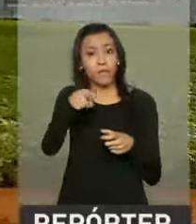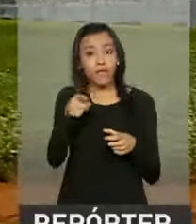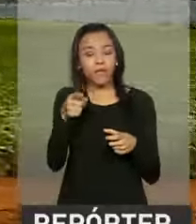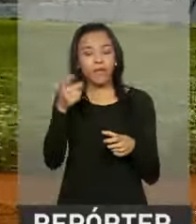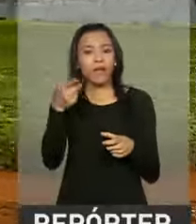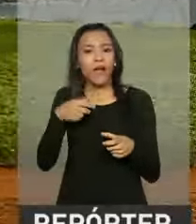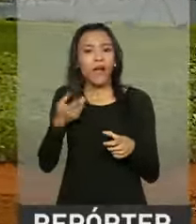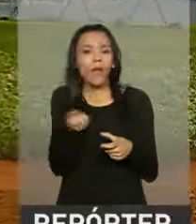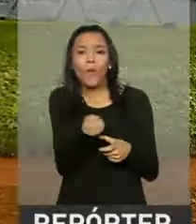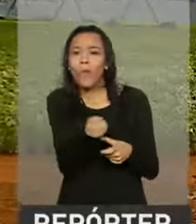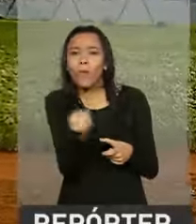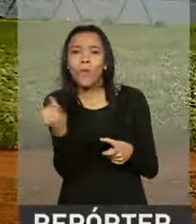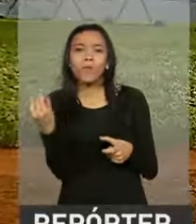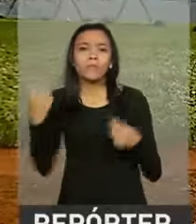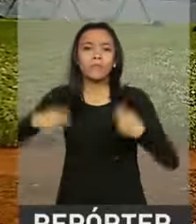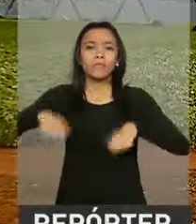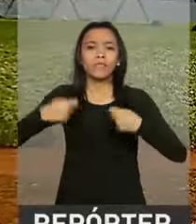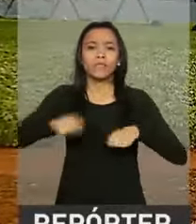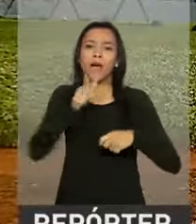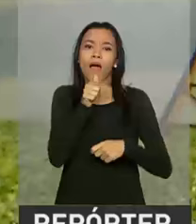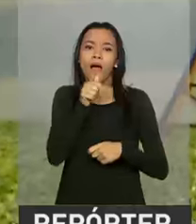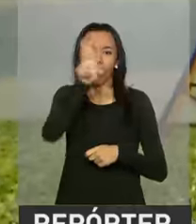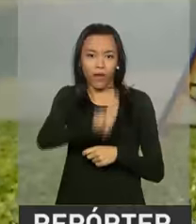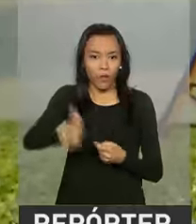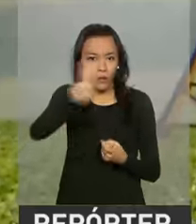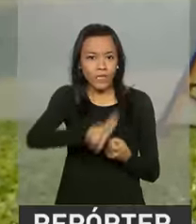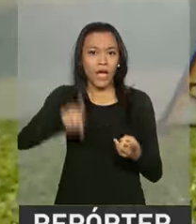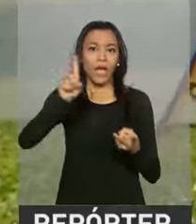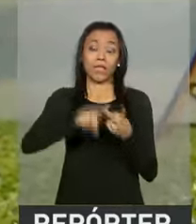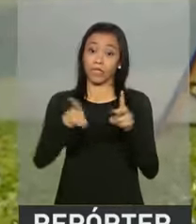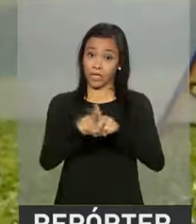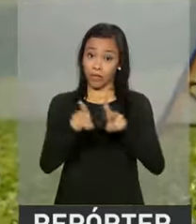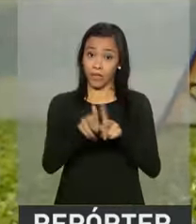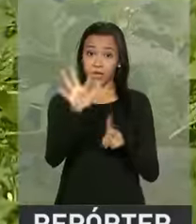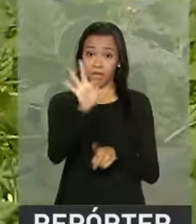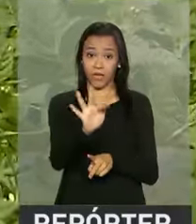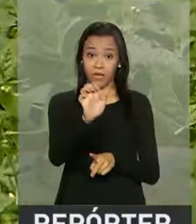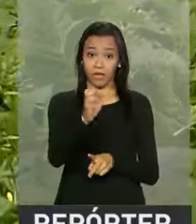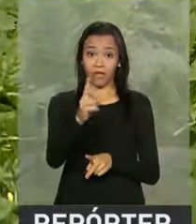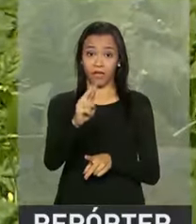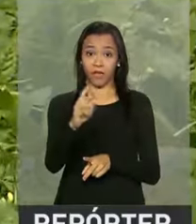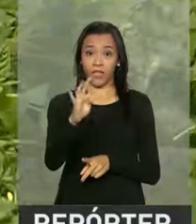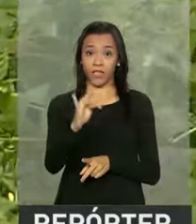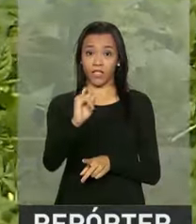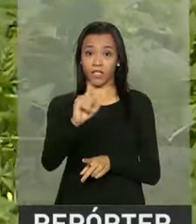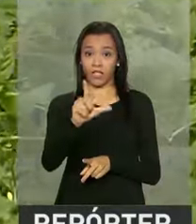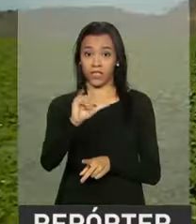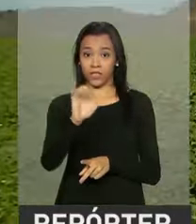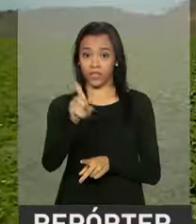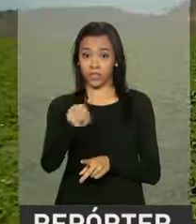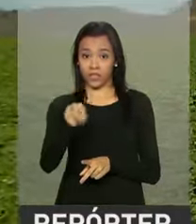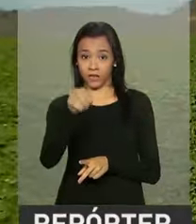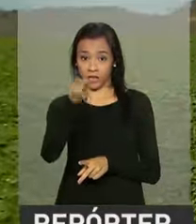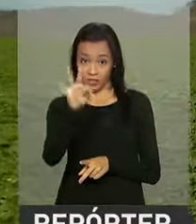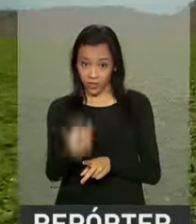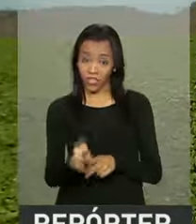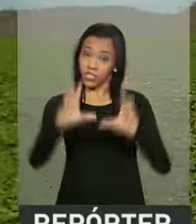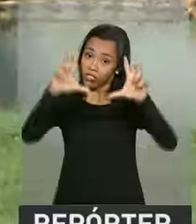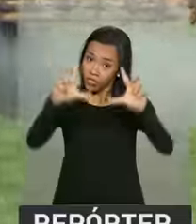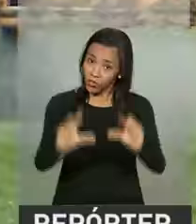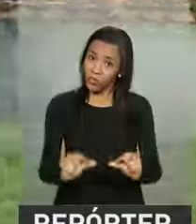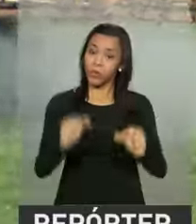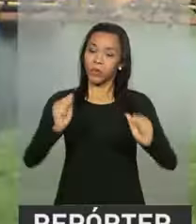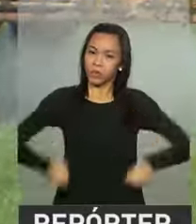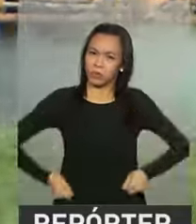precisa a quantidade necessária de água e fertilizantes em cada cultura, reduzindo os custos operacionais e de mão de